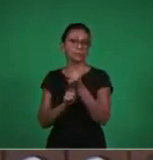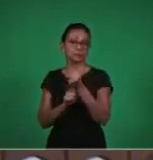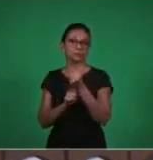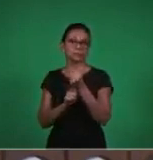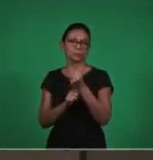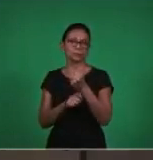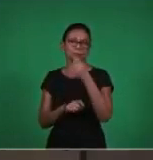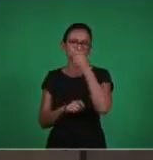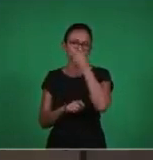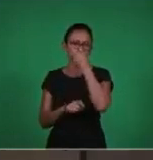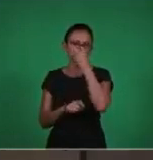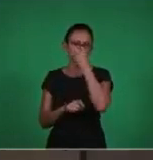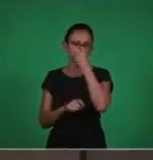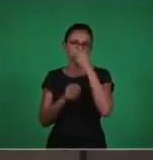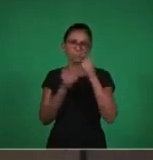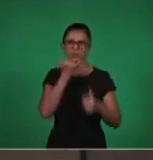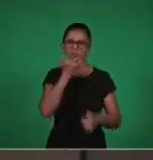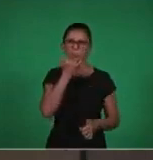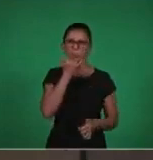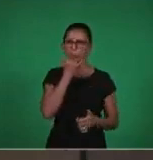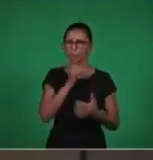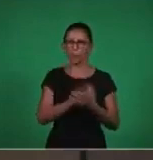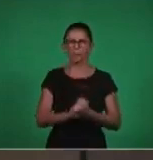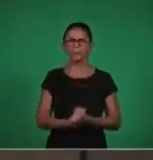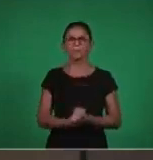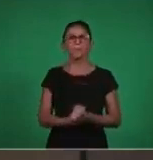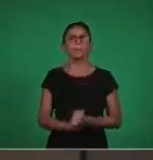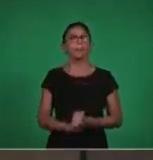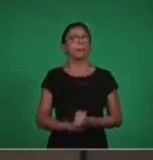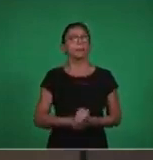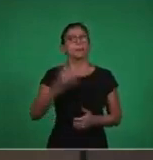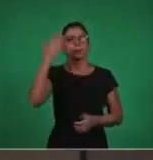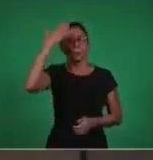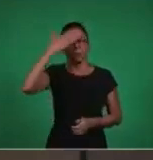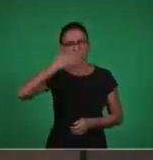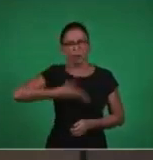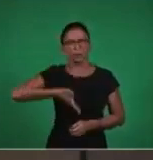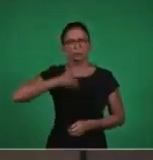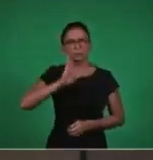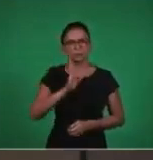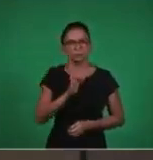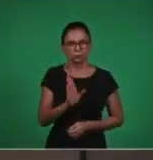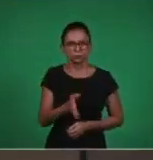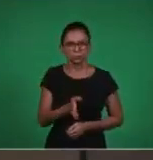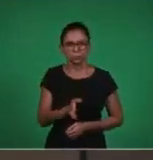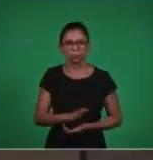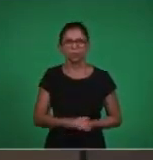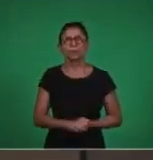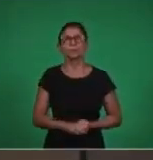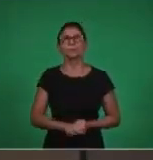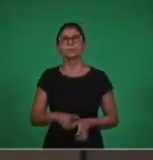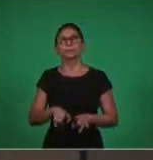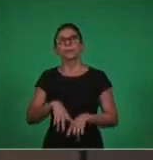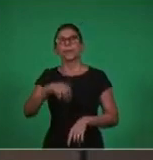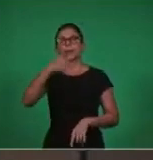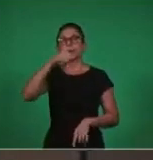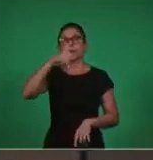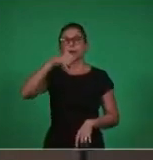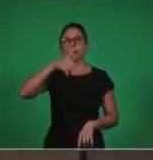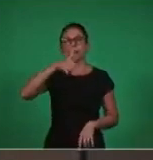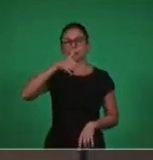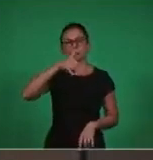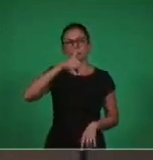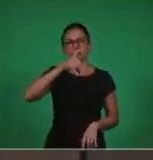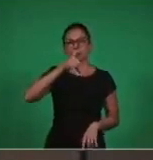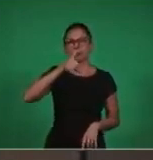daqui passa para fora, nada. Está comprovado que até a energia, tudo aquilo,